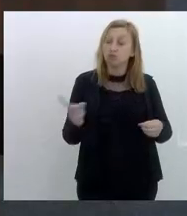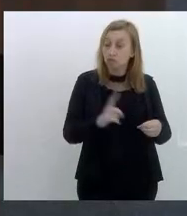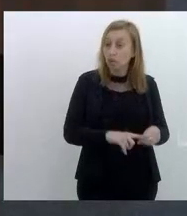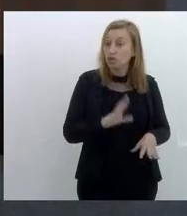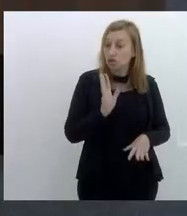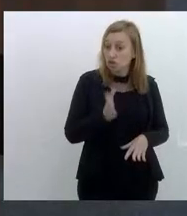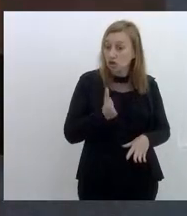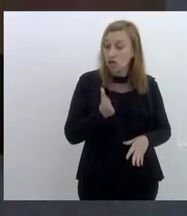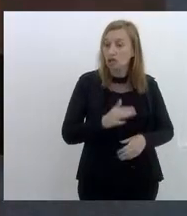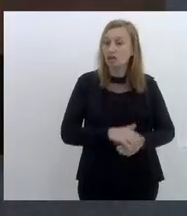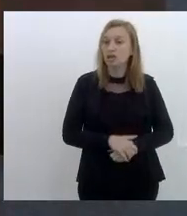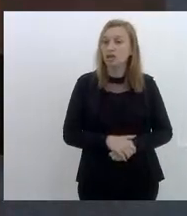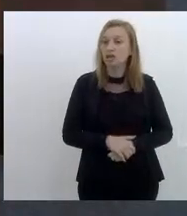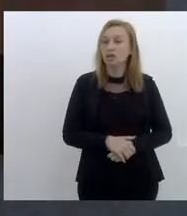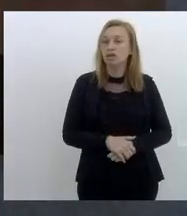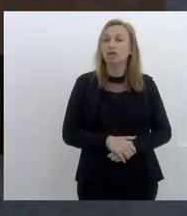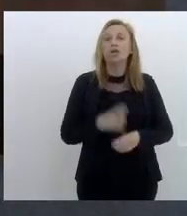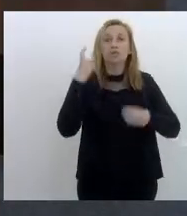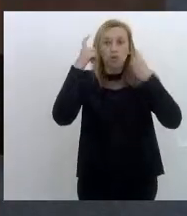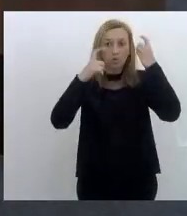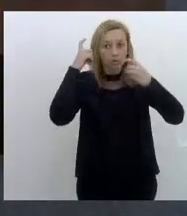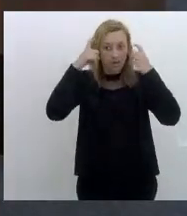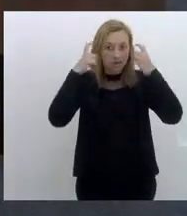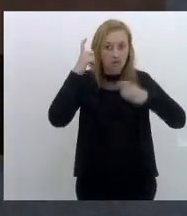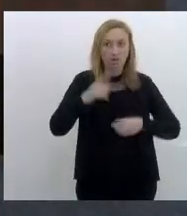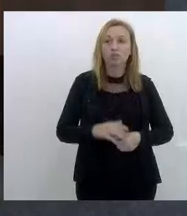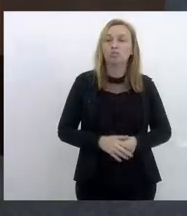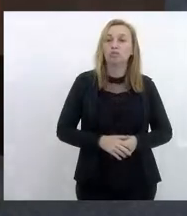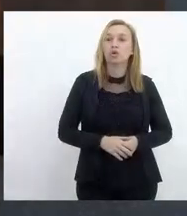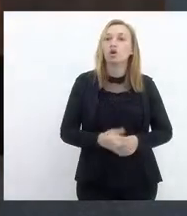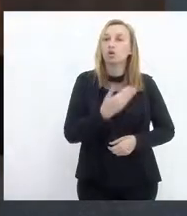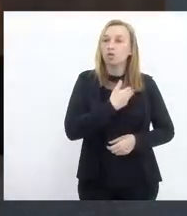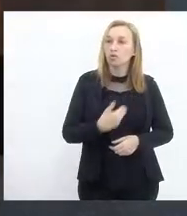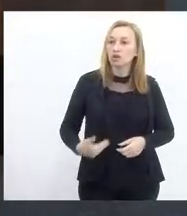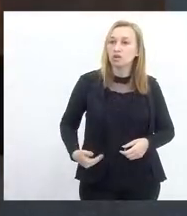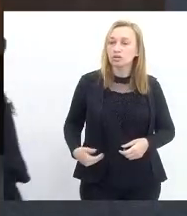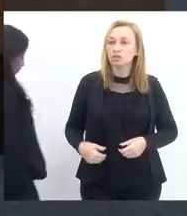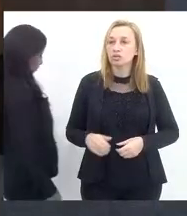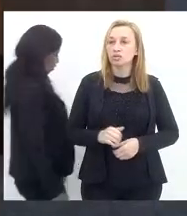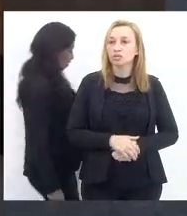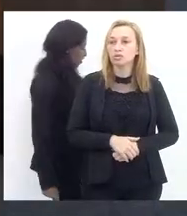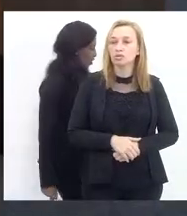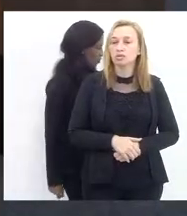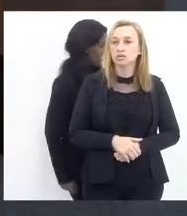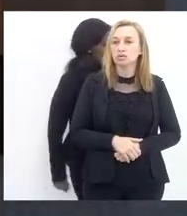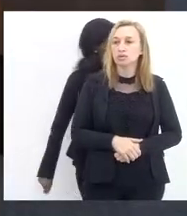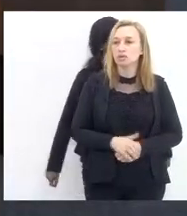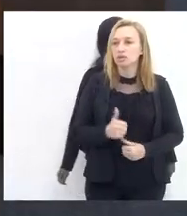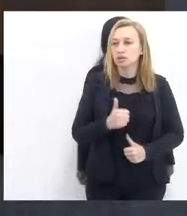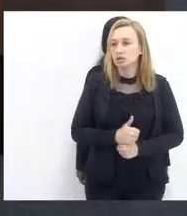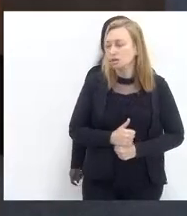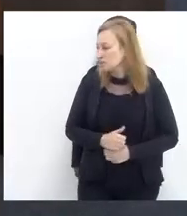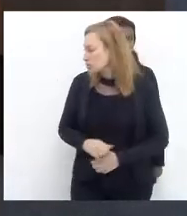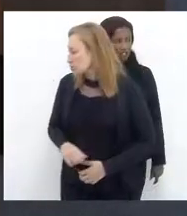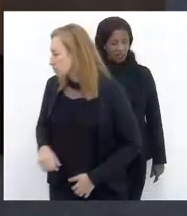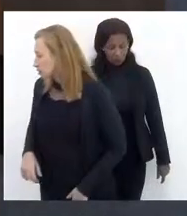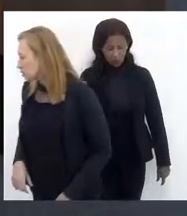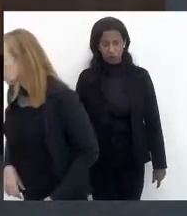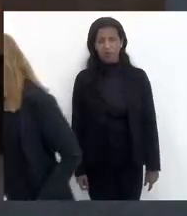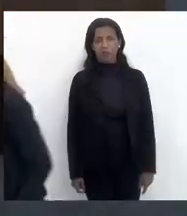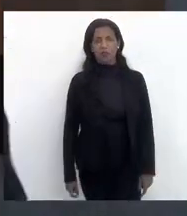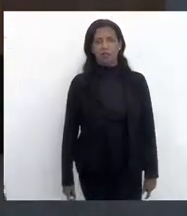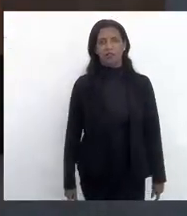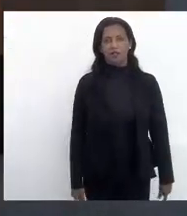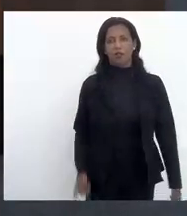já que eu sou trouxe a preocupação de que o governador não quer fazer levasse para ele